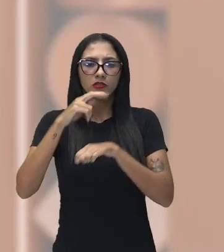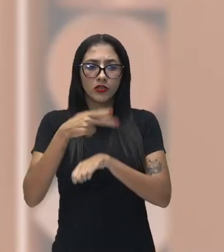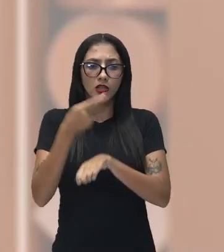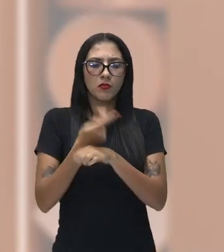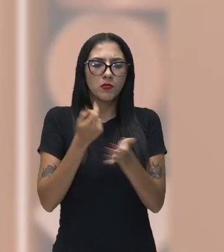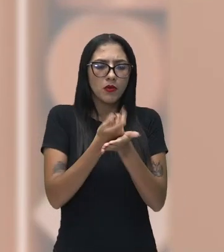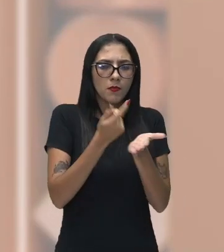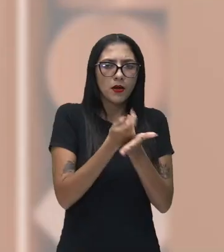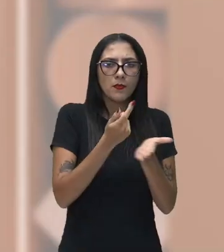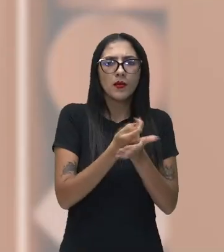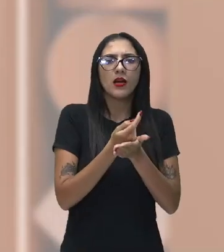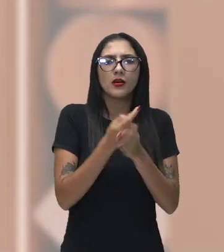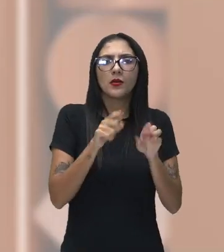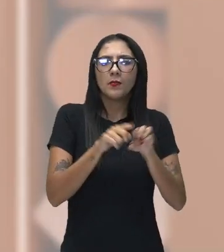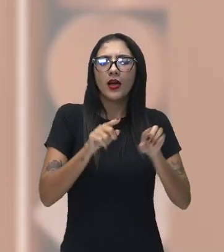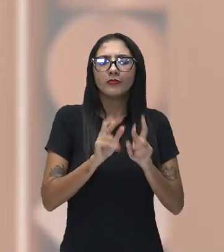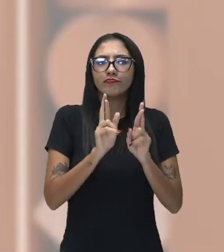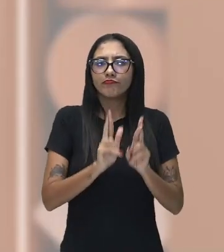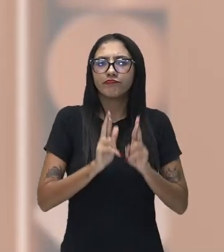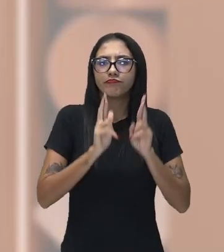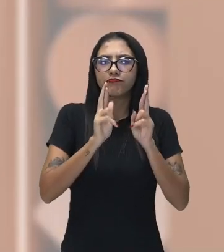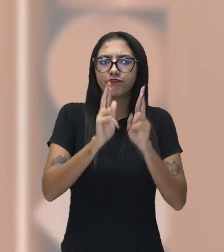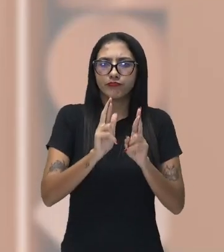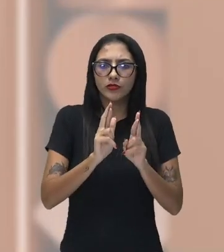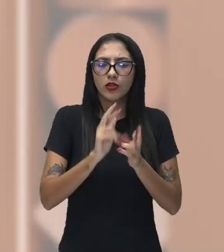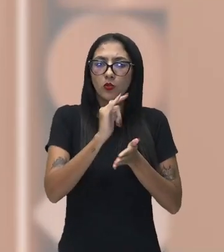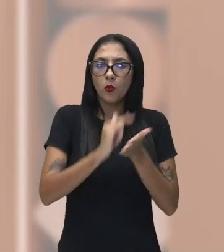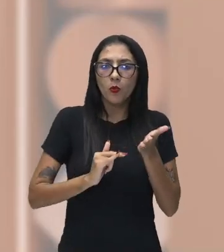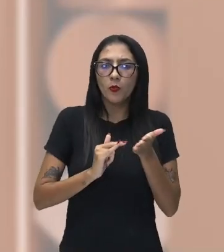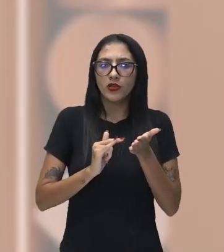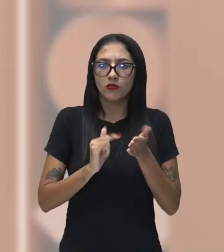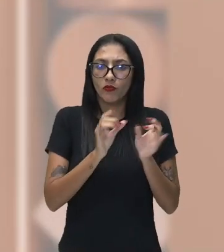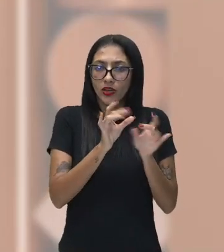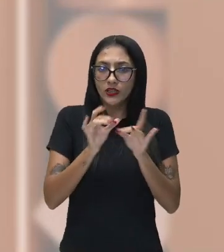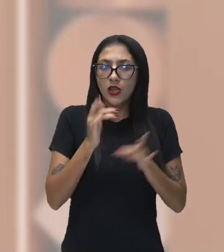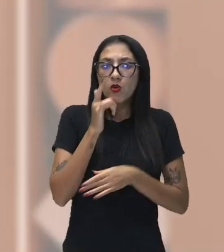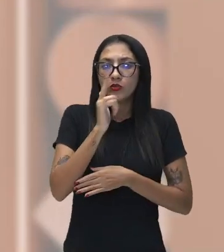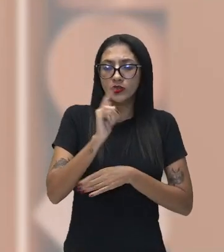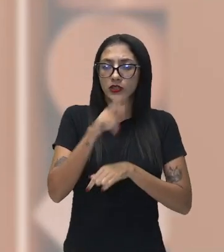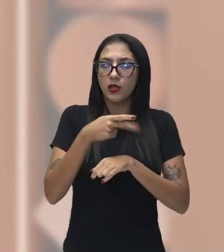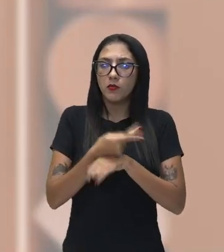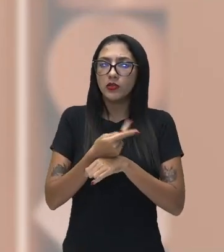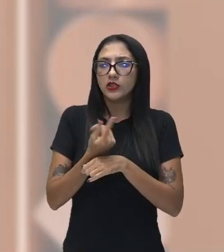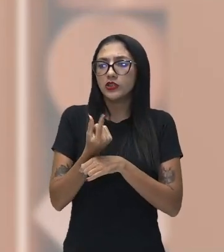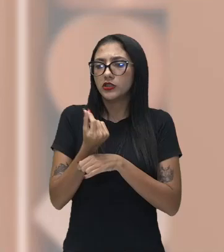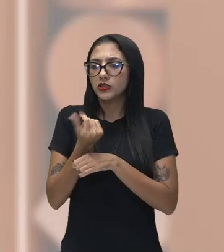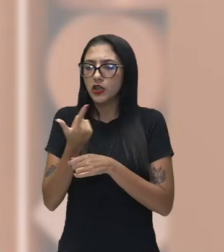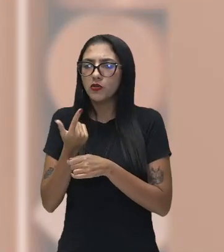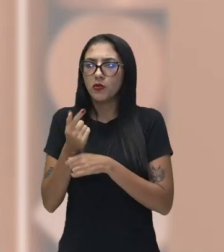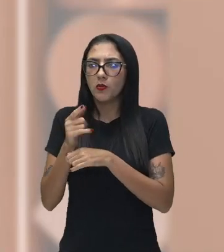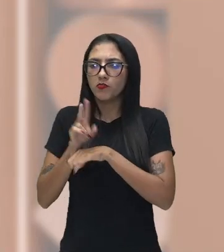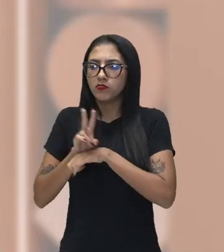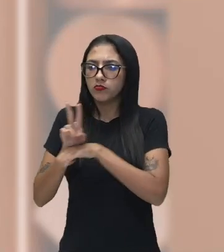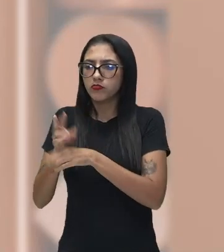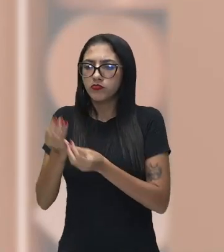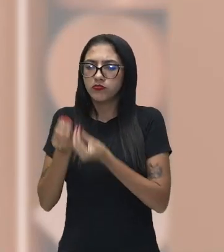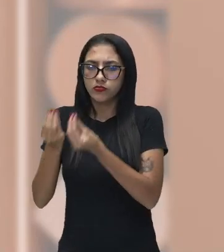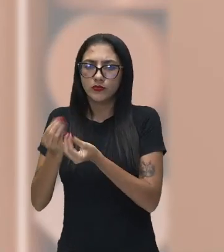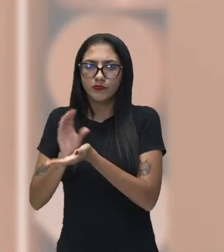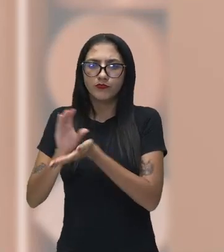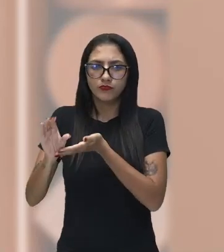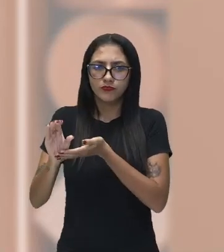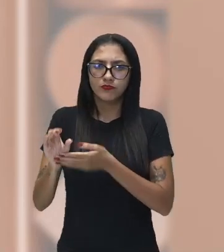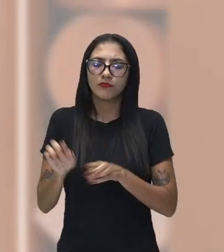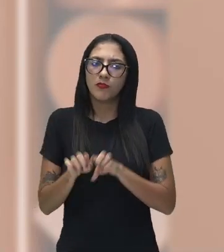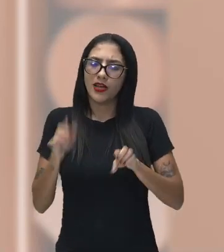de quê? De depois vendê-las e obter lucro, pagar o banco e ainda assim obter lucro. Mas, infelizmente, como a gente sabe